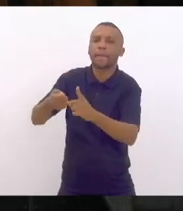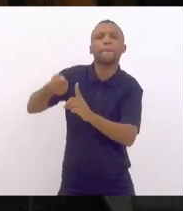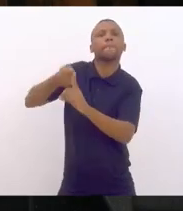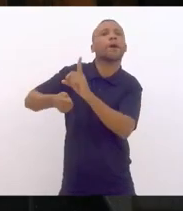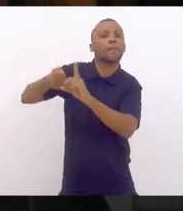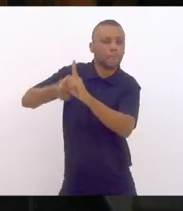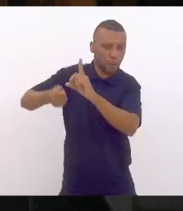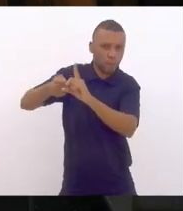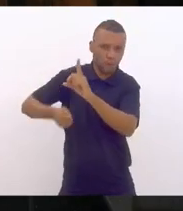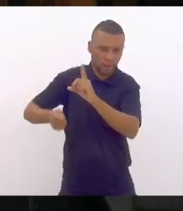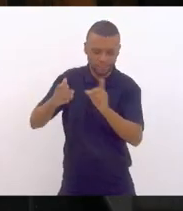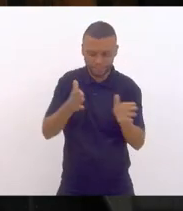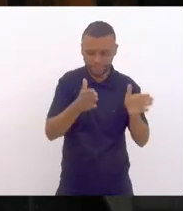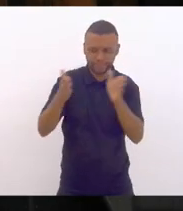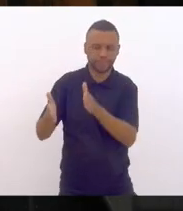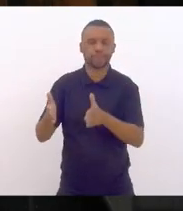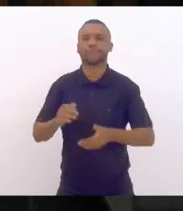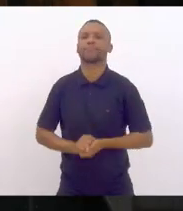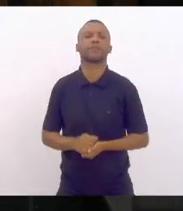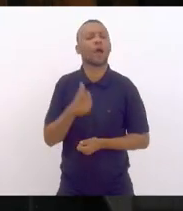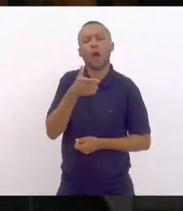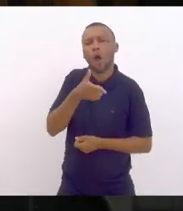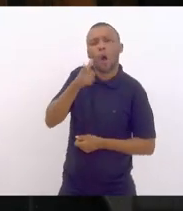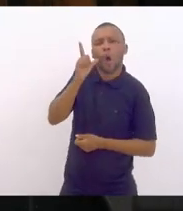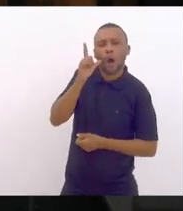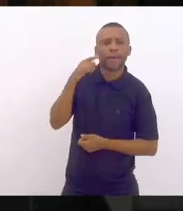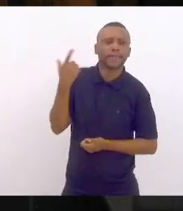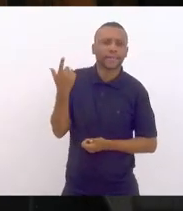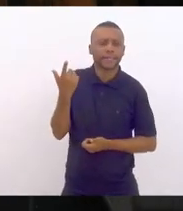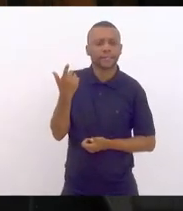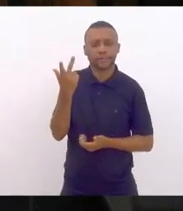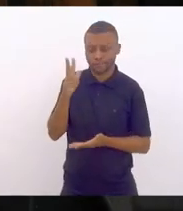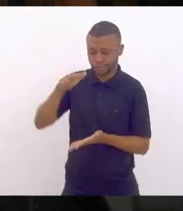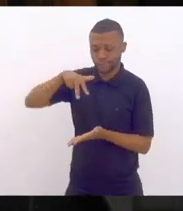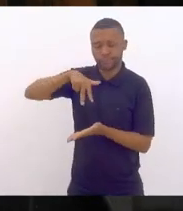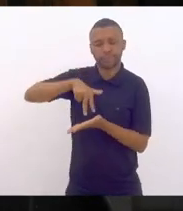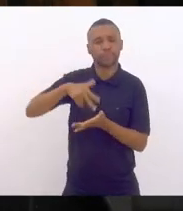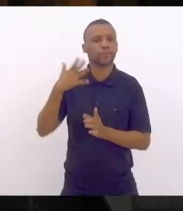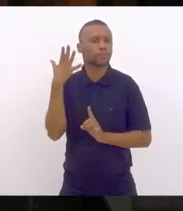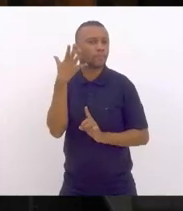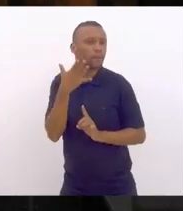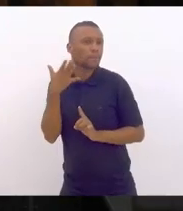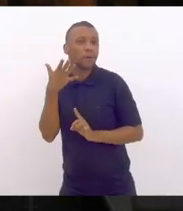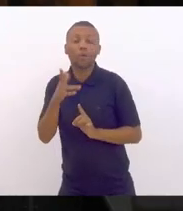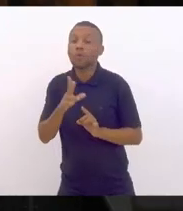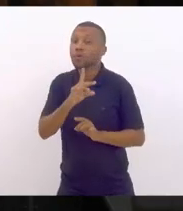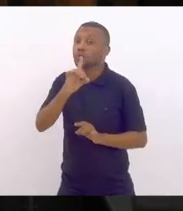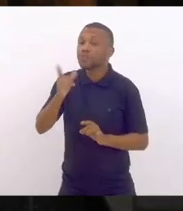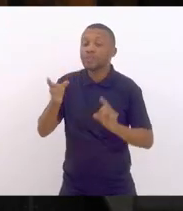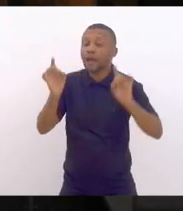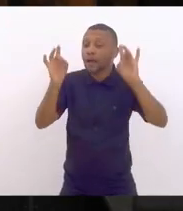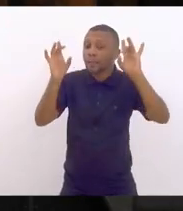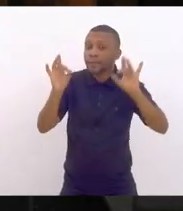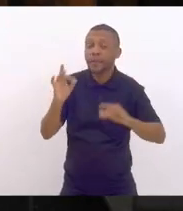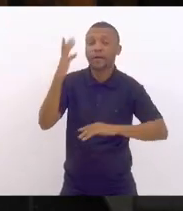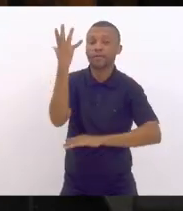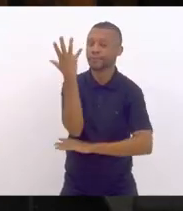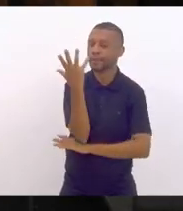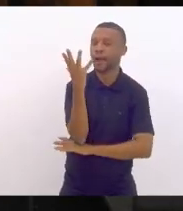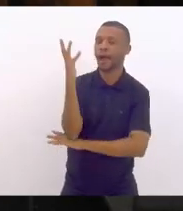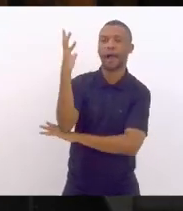senhor presidente Olha eu marco ele discursei aqui sobre o Dia da Árvore porque